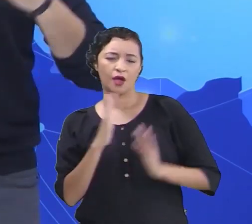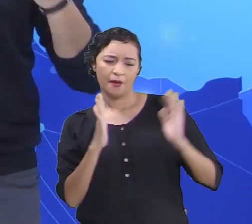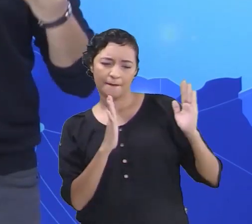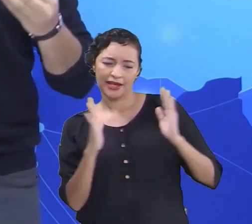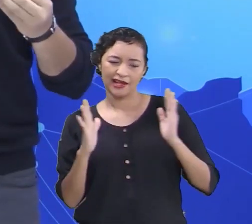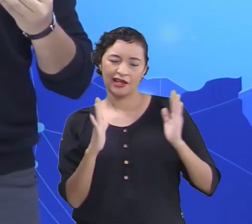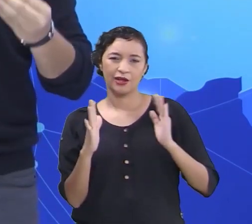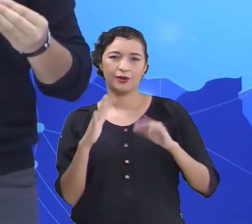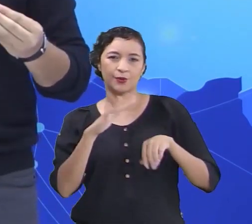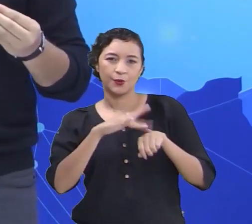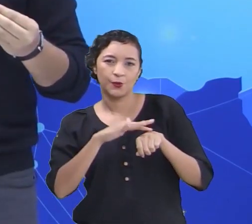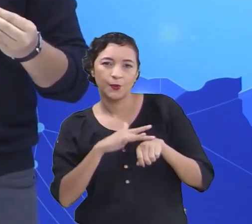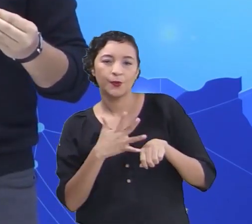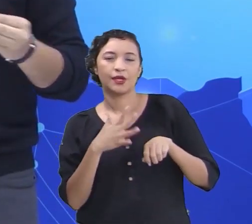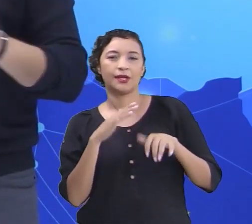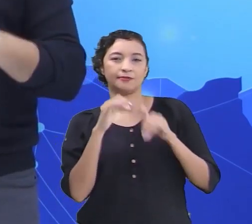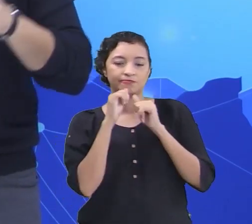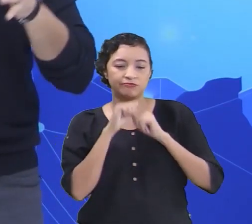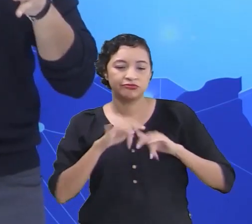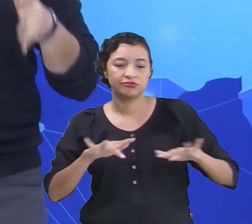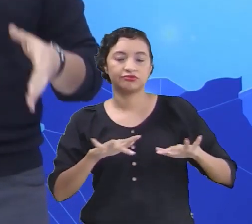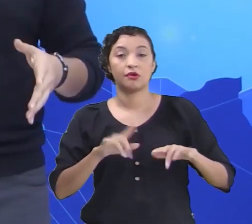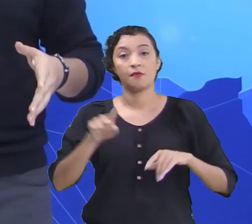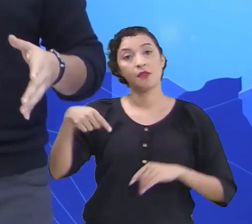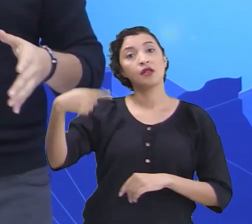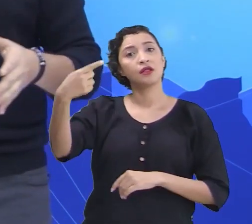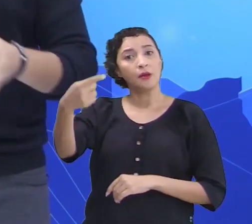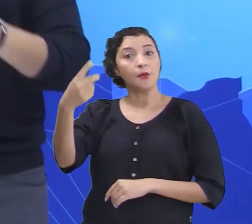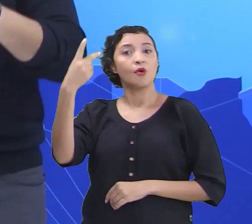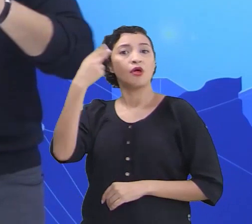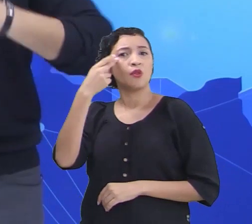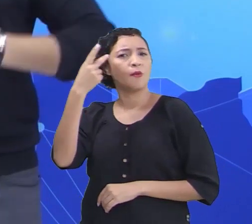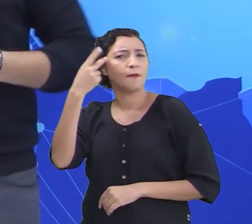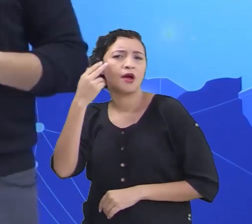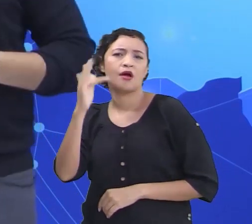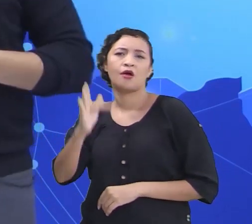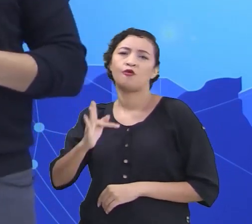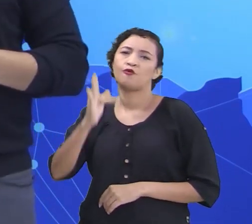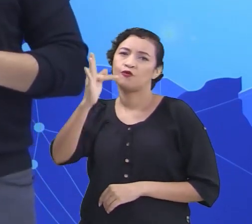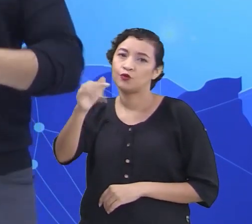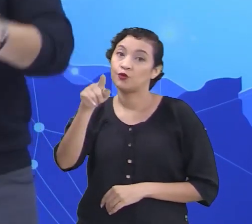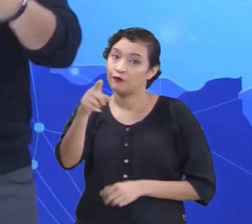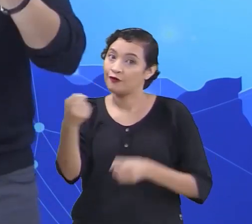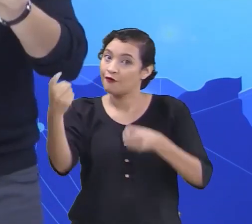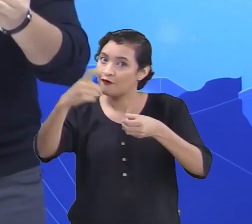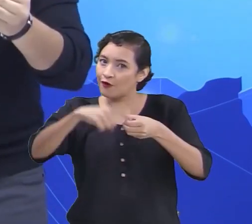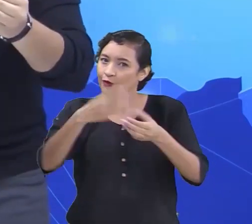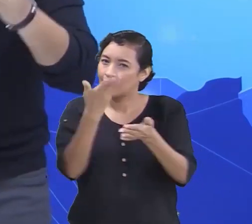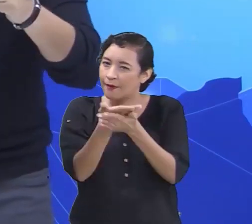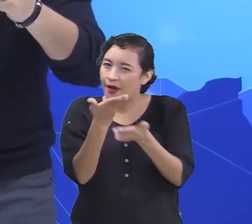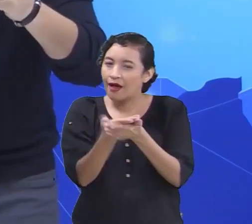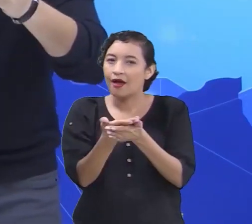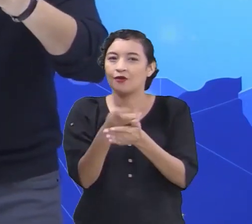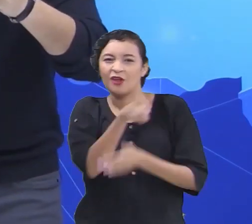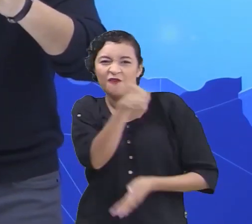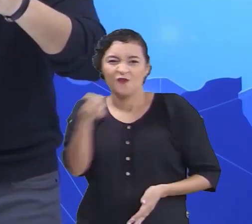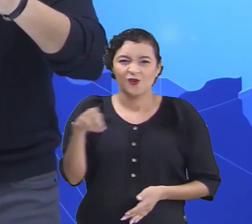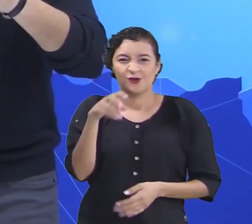estamos em meio a isso, mas daqui a um tempo tudo vai voltar ao normal e vocês têm que voltar para a sala de aula. Vocês, alunos